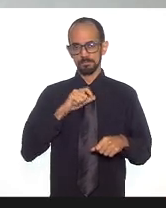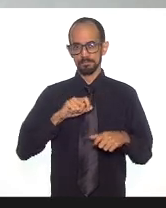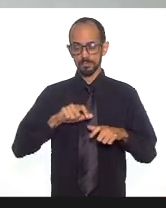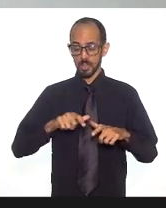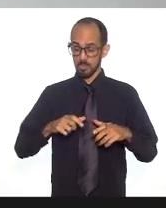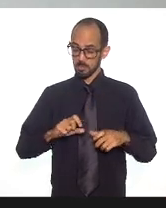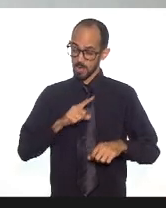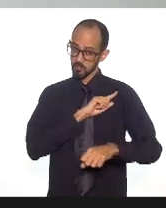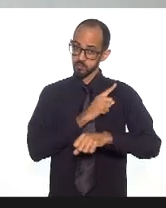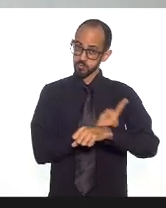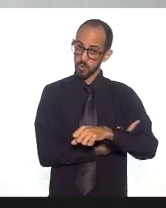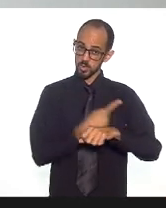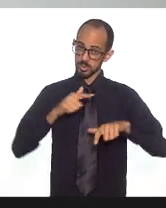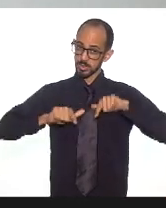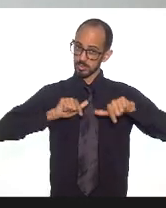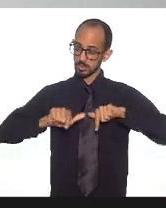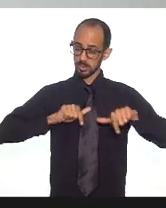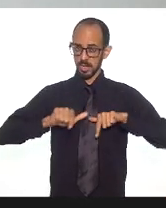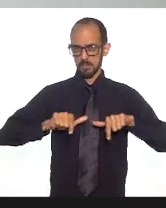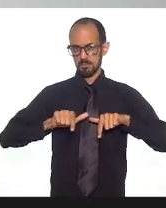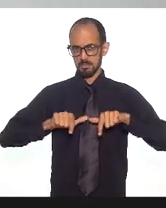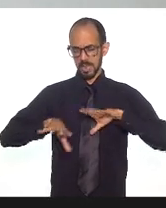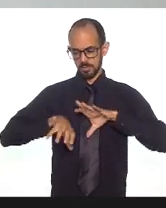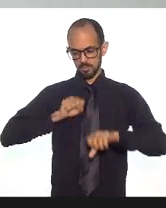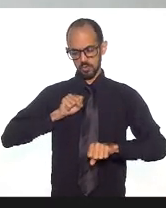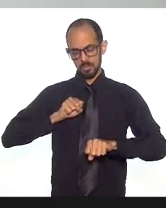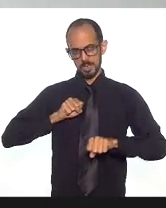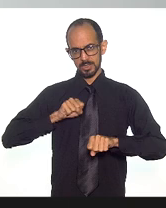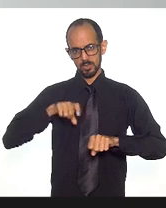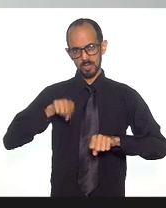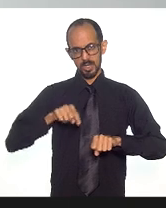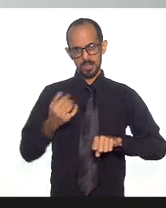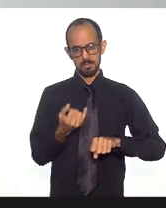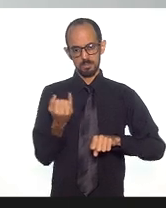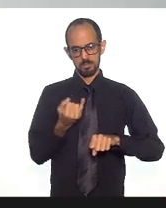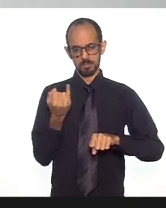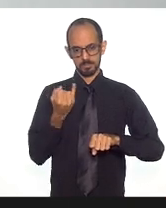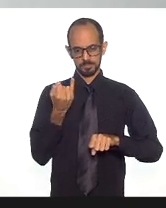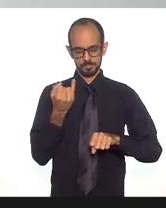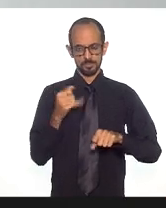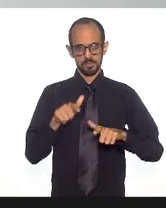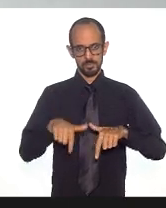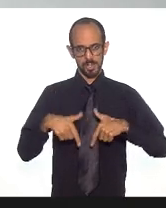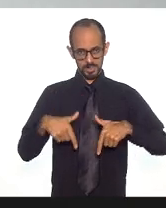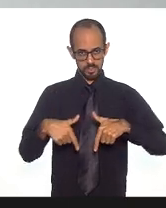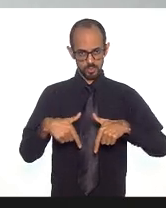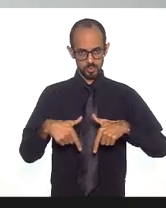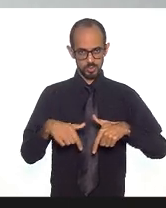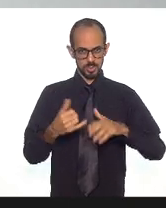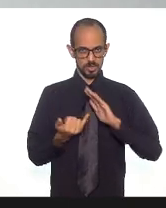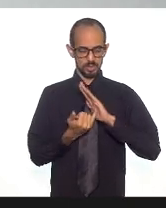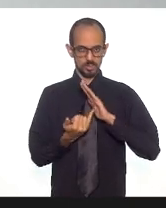formação cumpre um papel muito estruturante, em parte considerável, das ações da instituição.